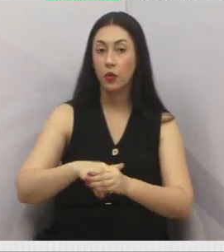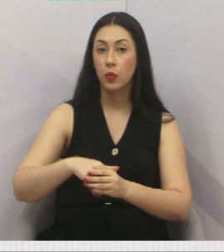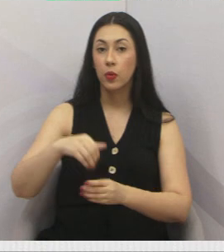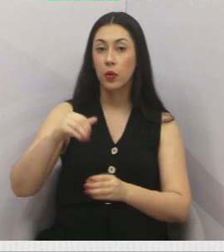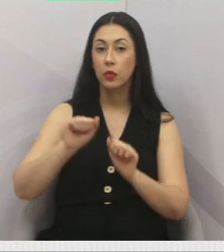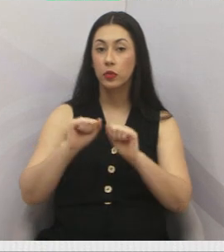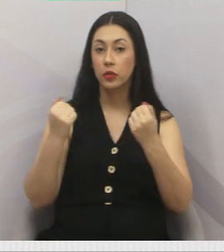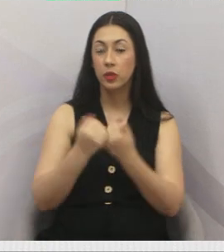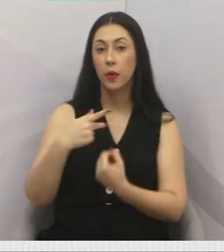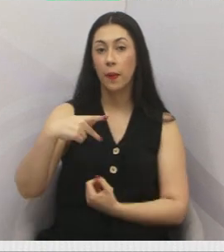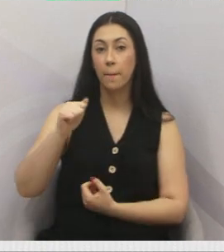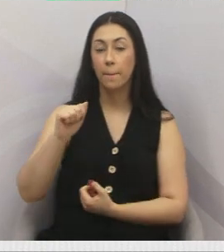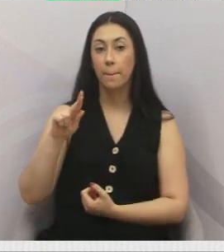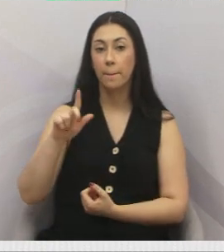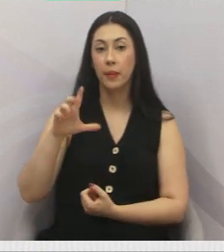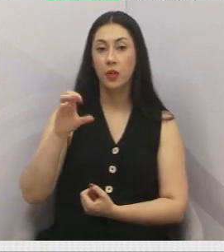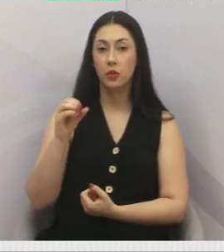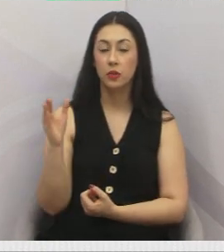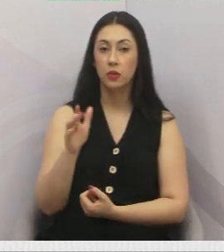Graça. Próximo voto.